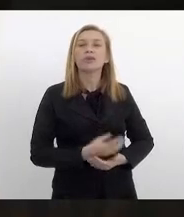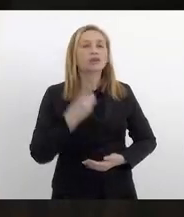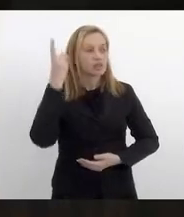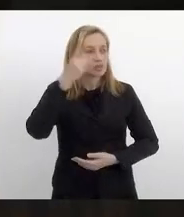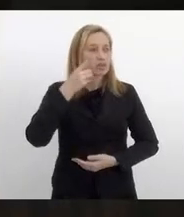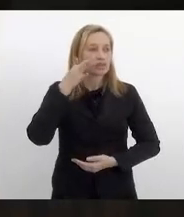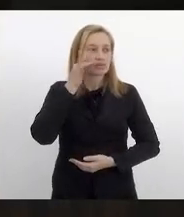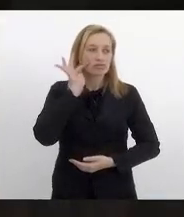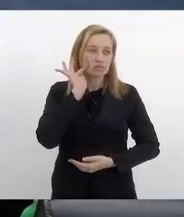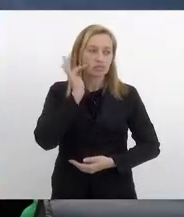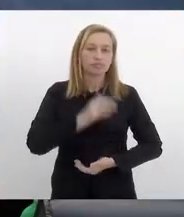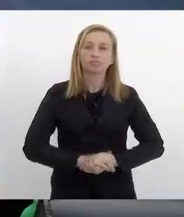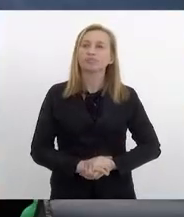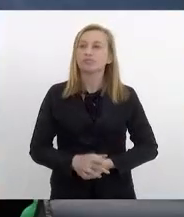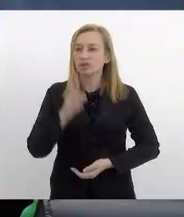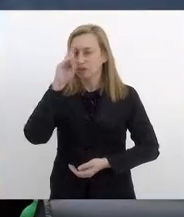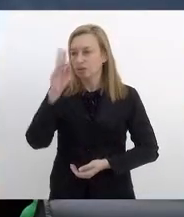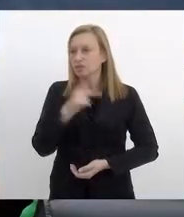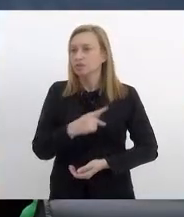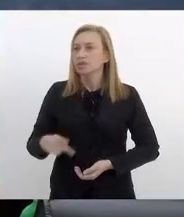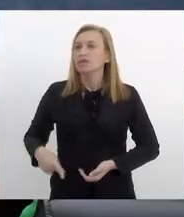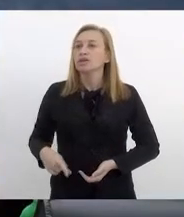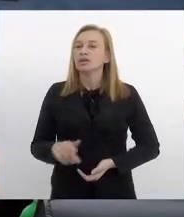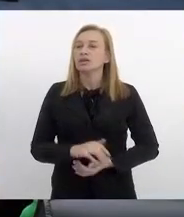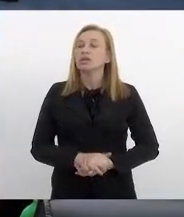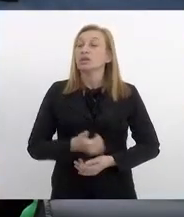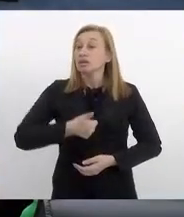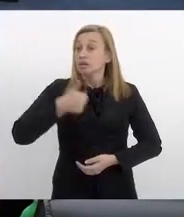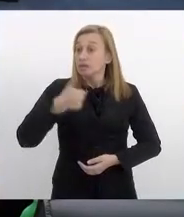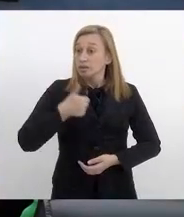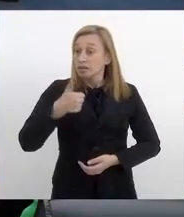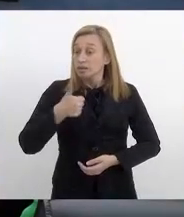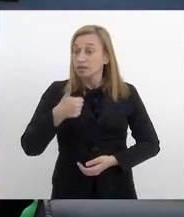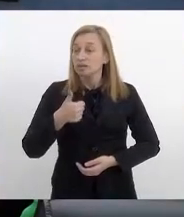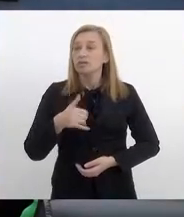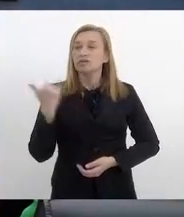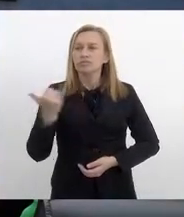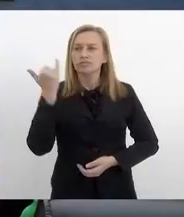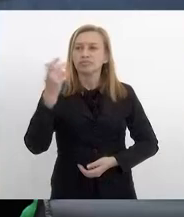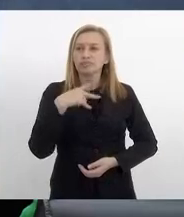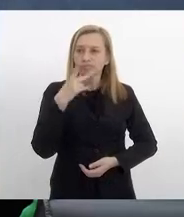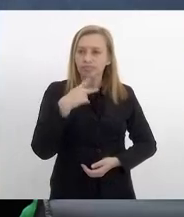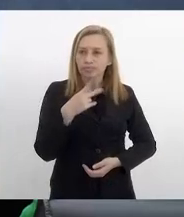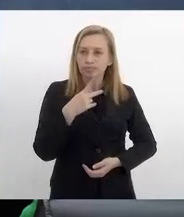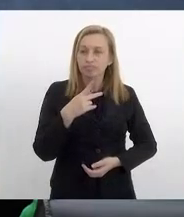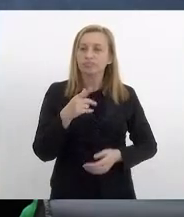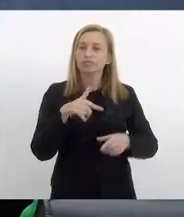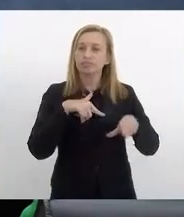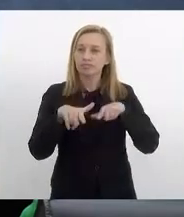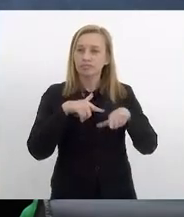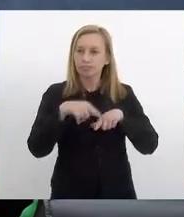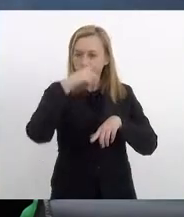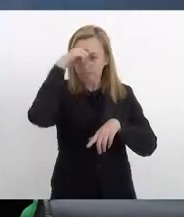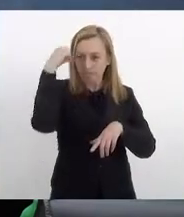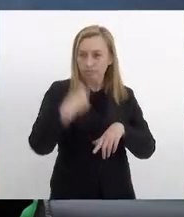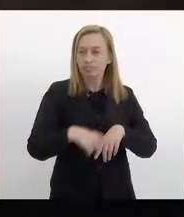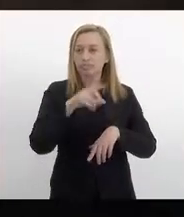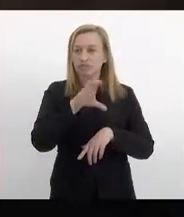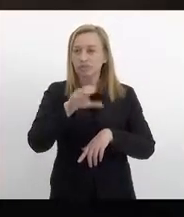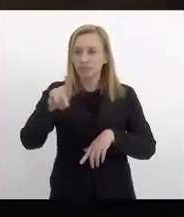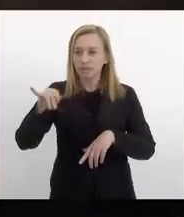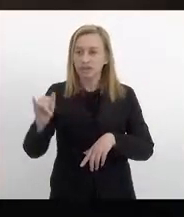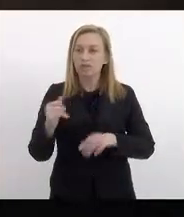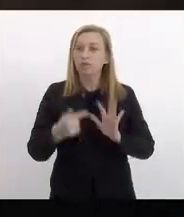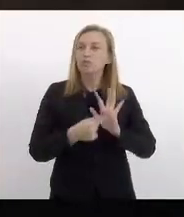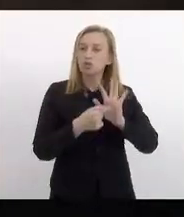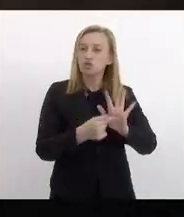Flávio Serafim. Senhor presidente, primeiro, é importante destacar, a gente trabalhou muito na CPI, conseguiu